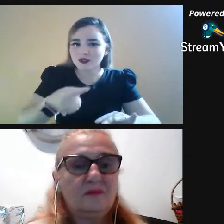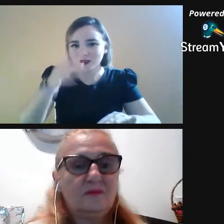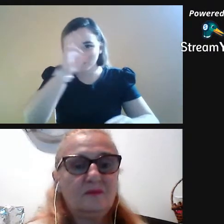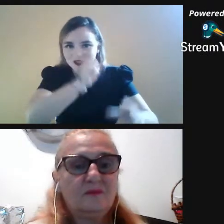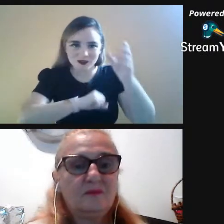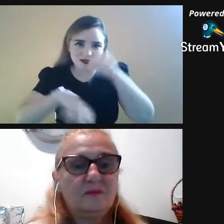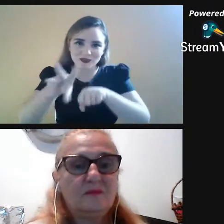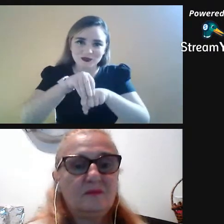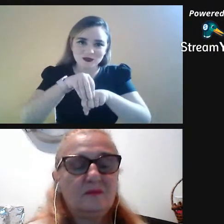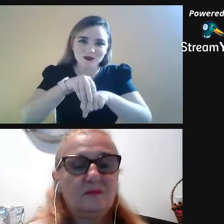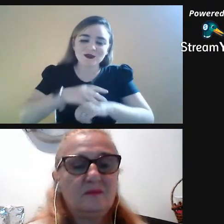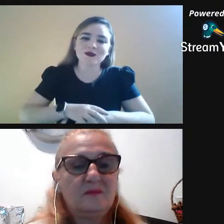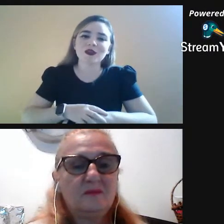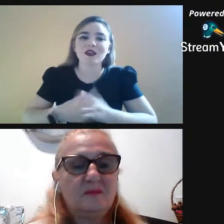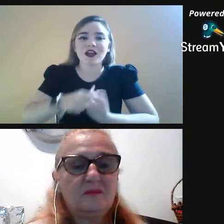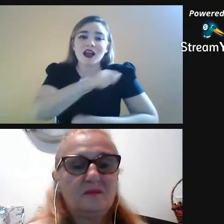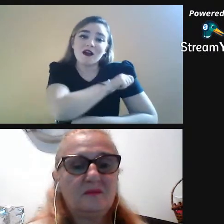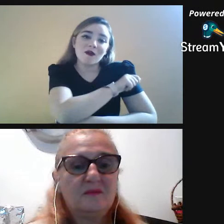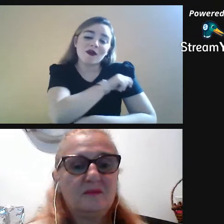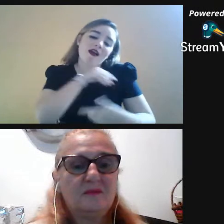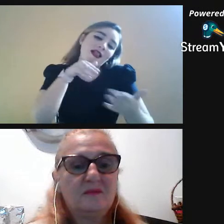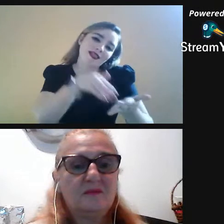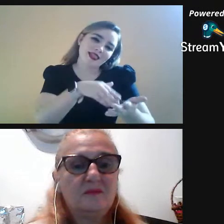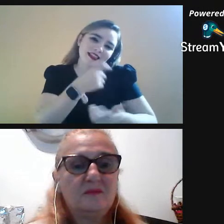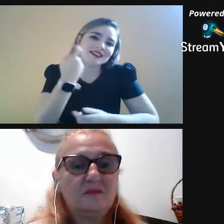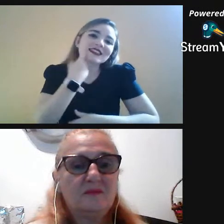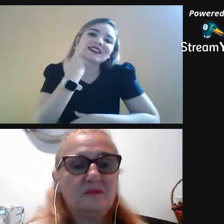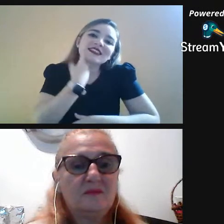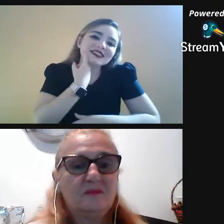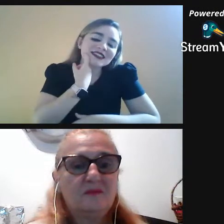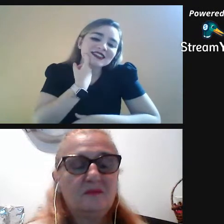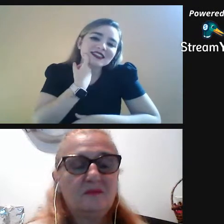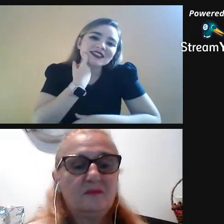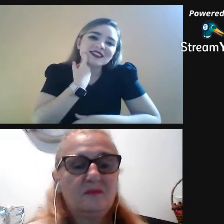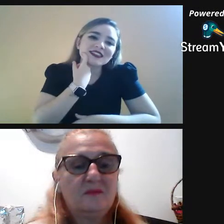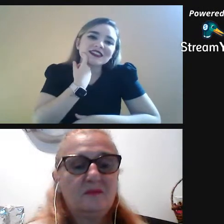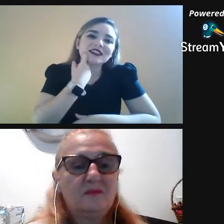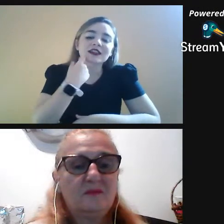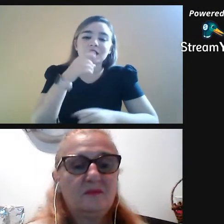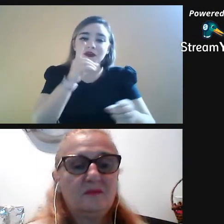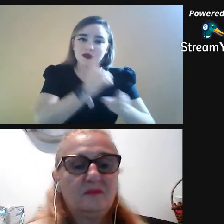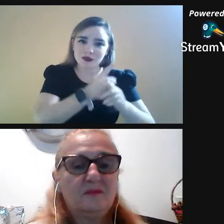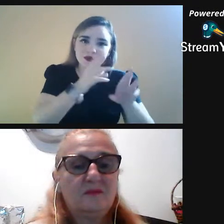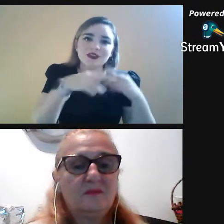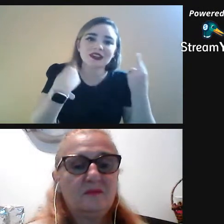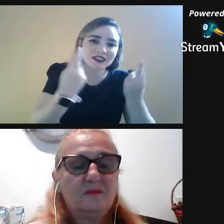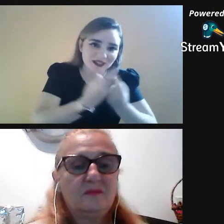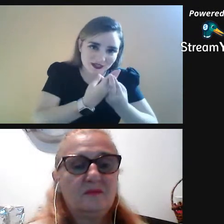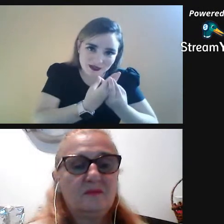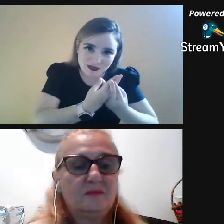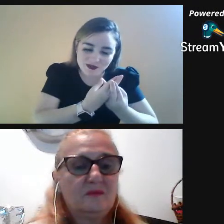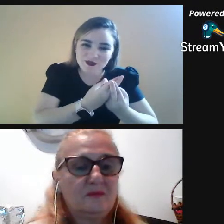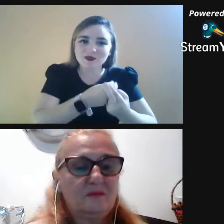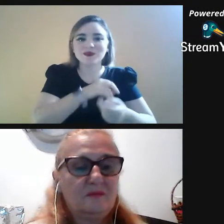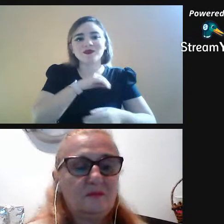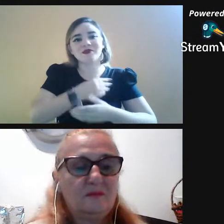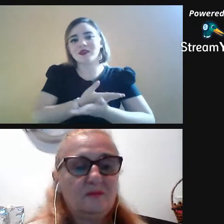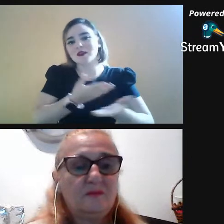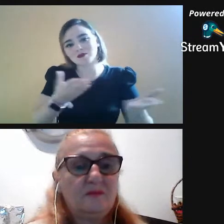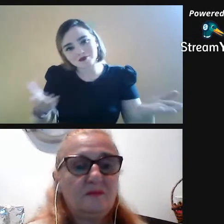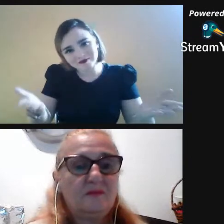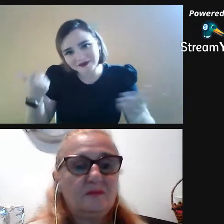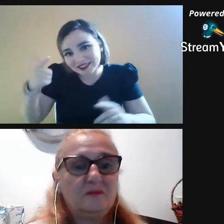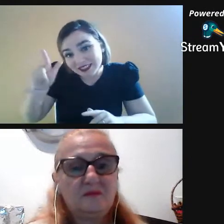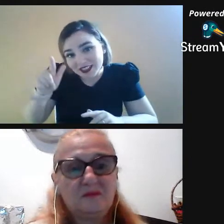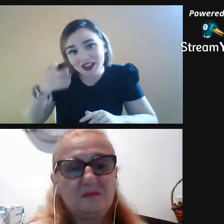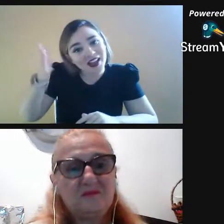para os meus alunos, até sexta-feira, que eu vou encontrar com vocês nas reuniões. E para os demais,